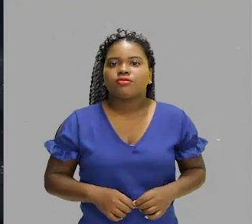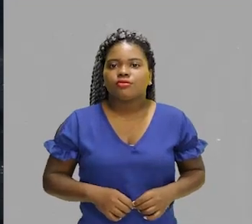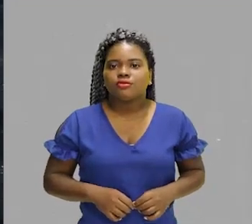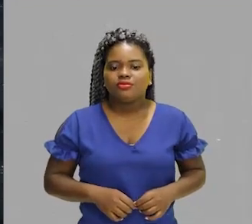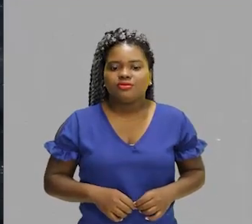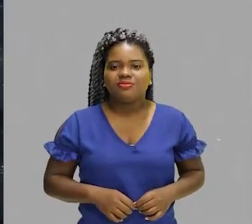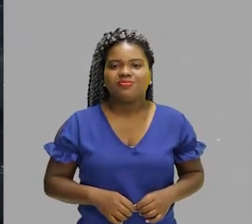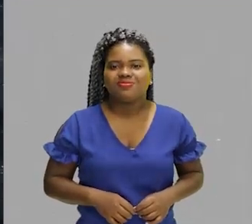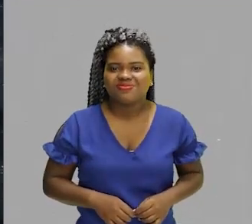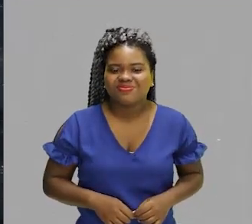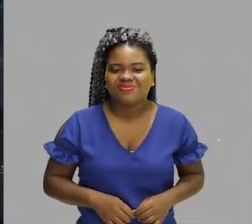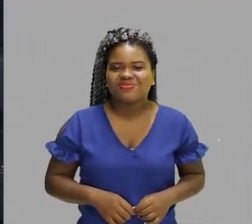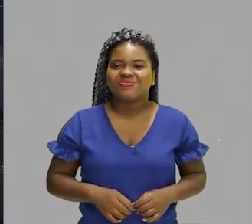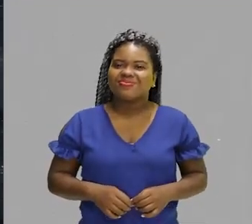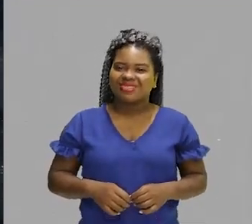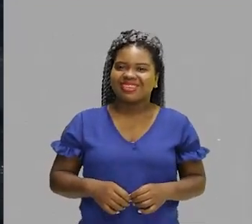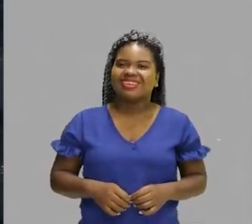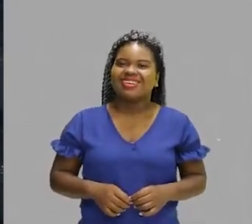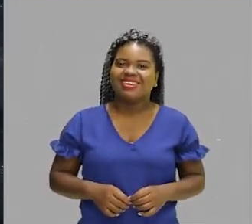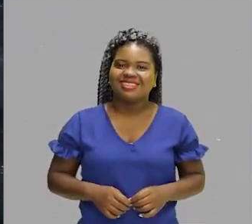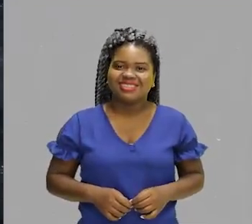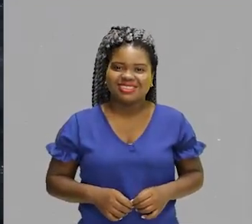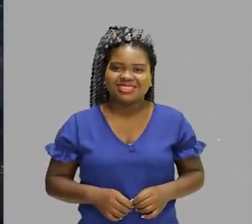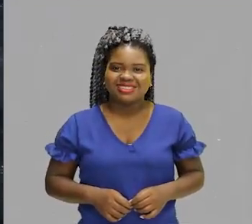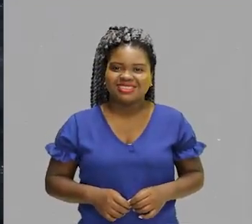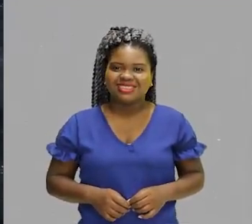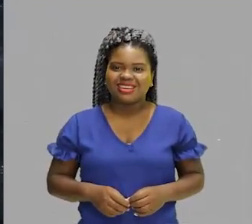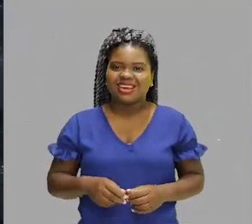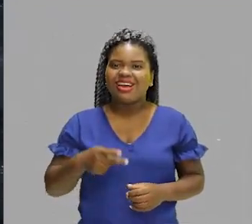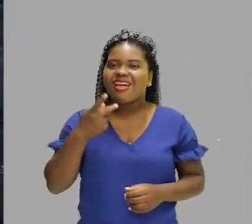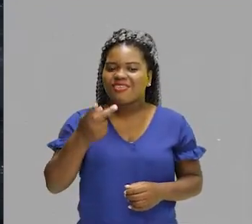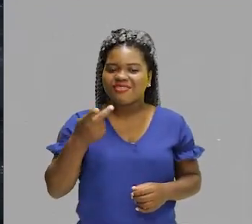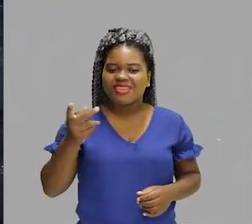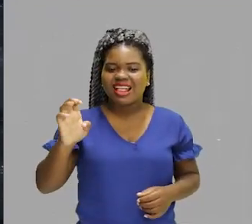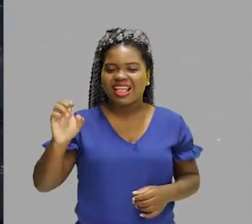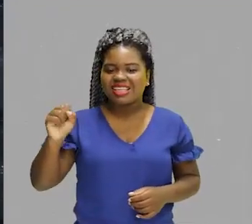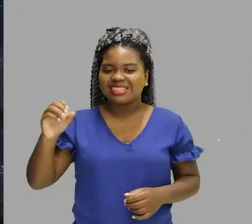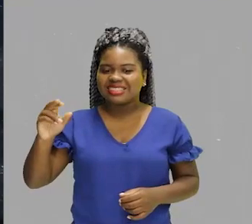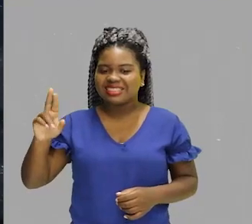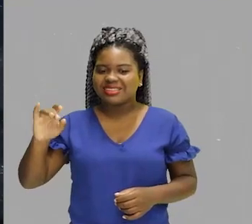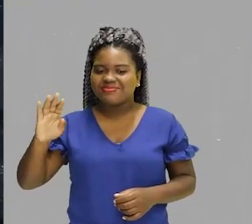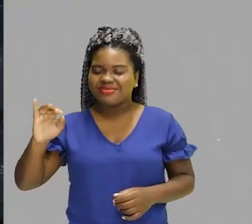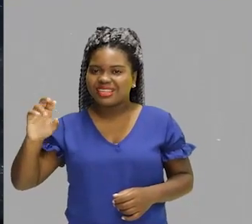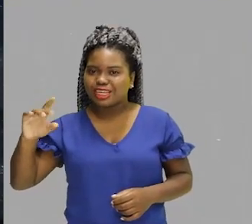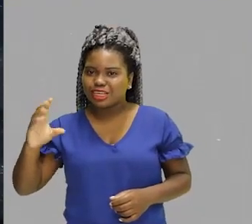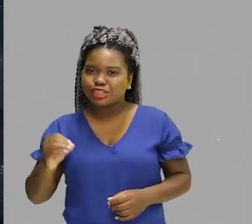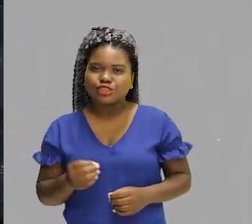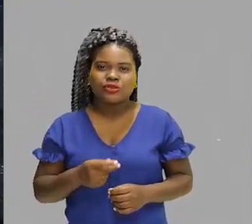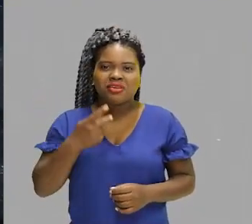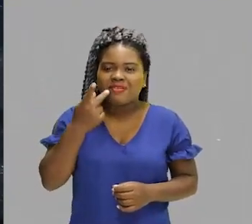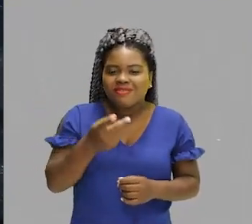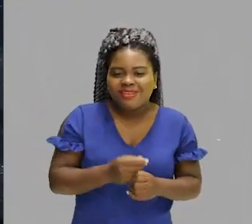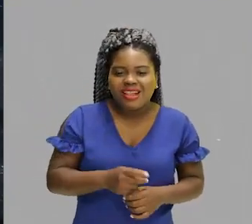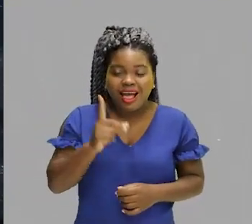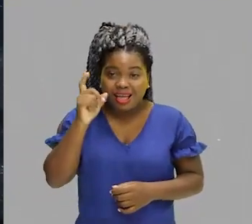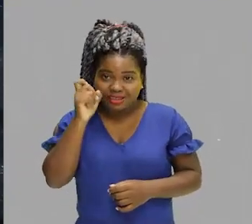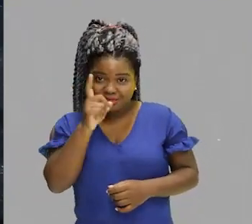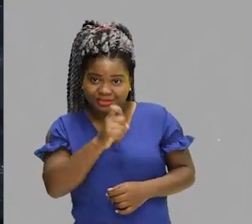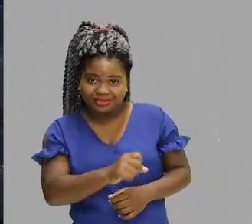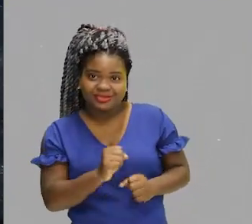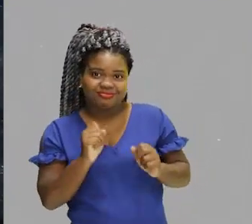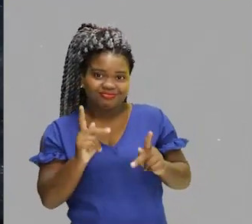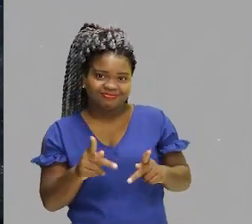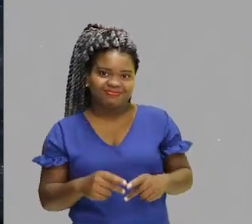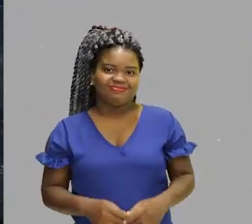escreviéndole. Meu Deus, que nó! Escreviéndole. Escreviéndole. Dá um nozinho de vez em quando na língua da professora também,